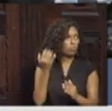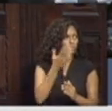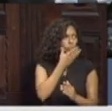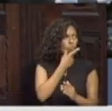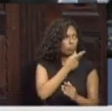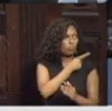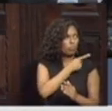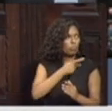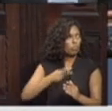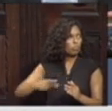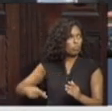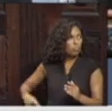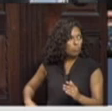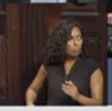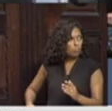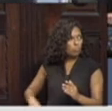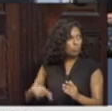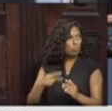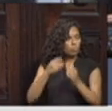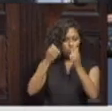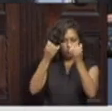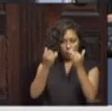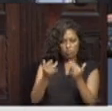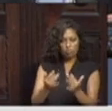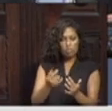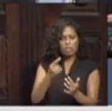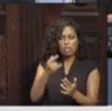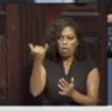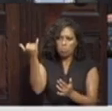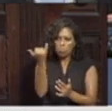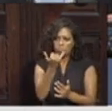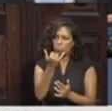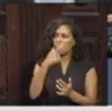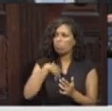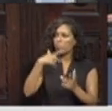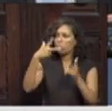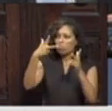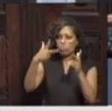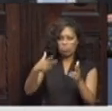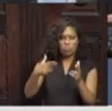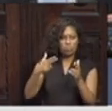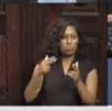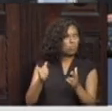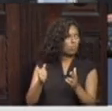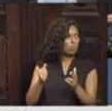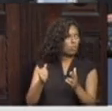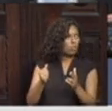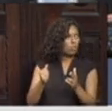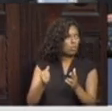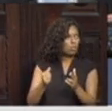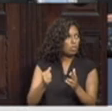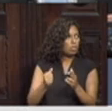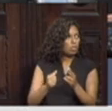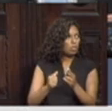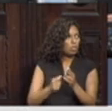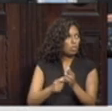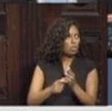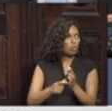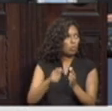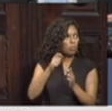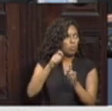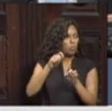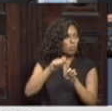pessoa falou comigo a informação como o senhor, Vossa Excelência falou, desde dezembro. Em seguida eu chamei uma outra pessoa que trabalha